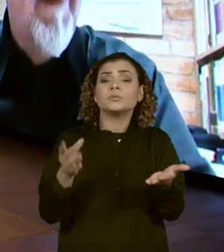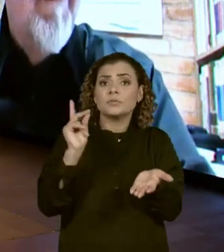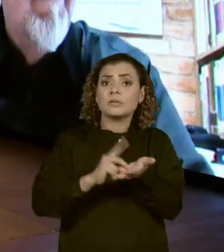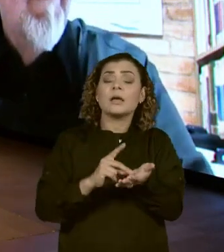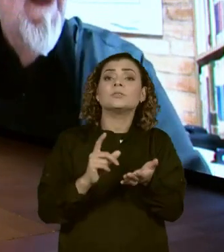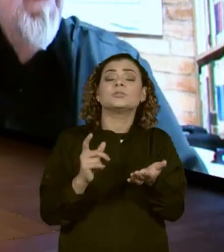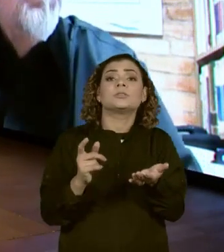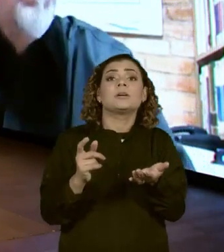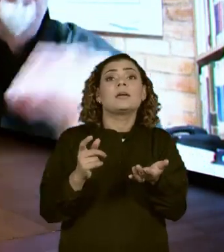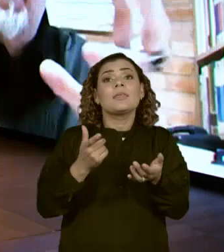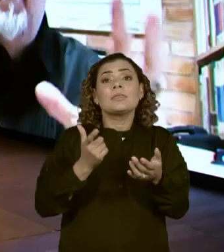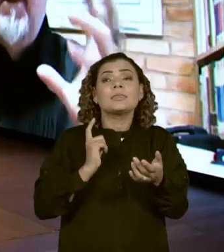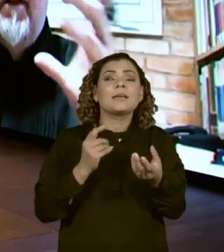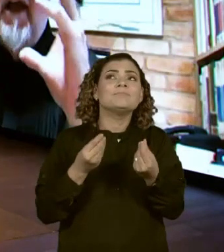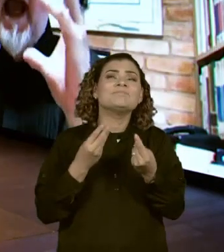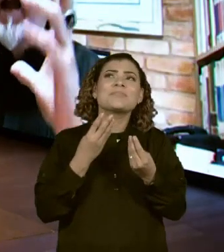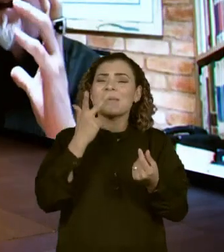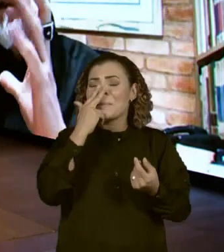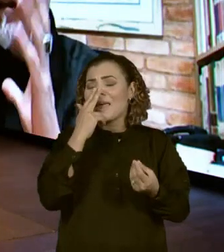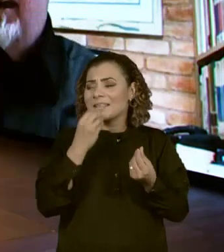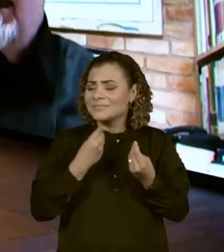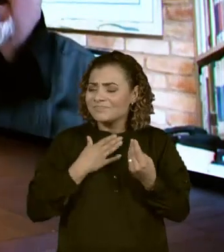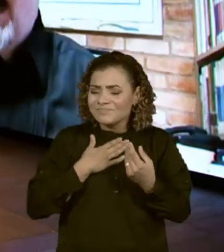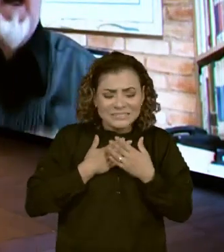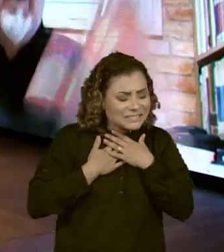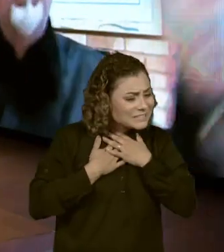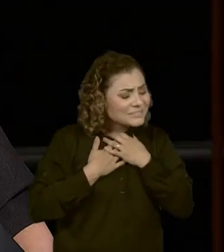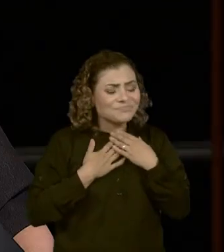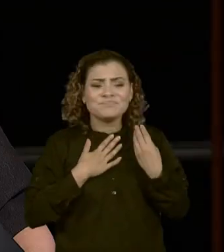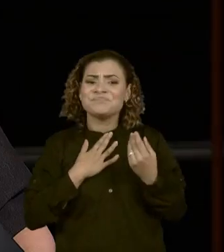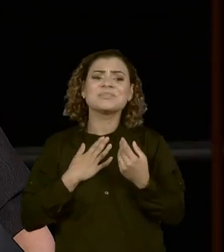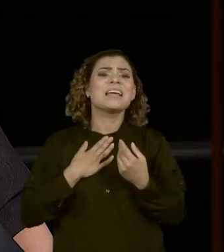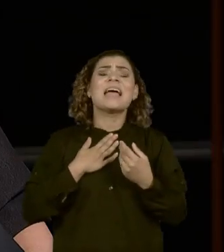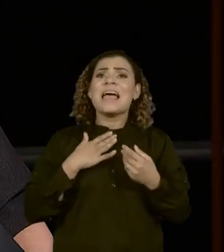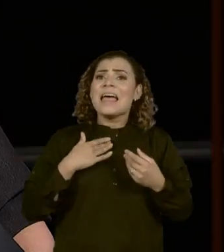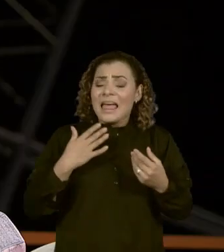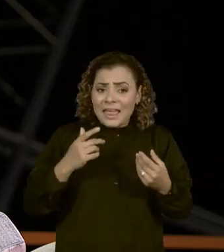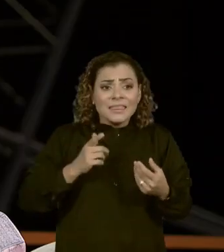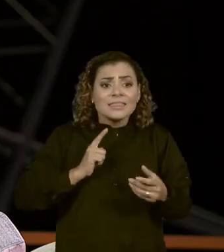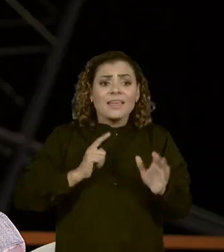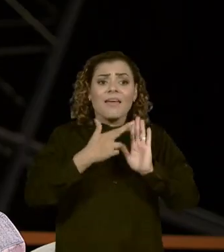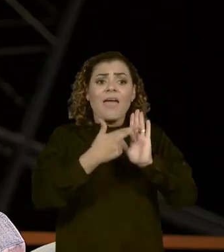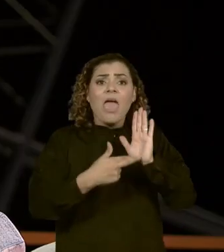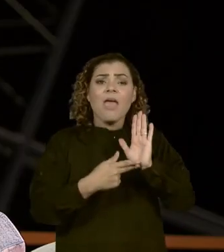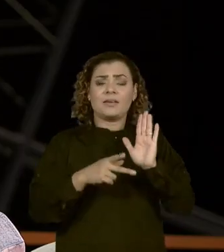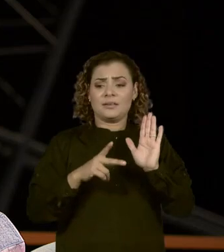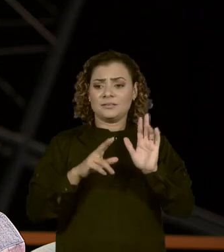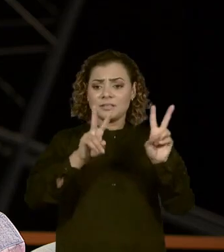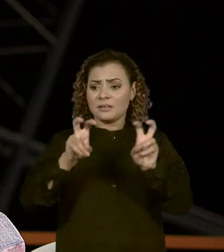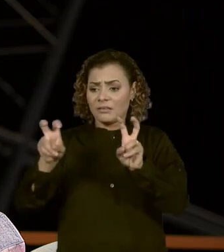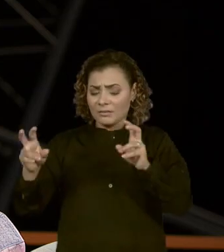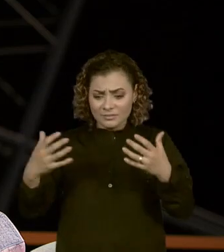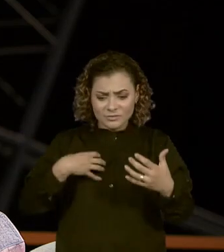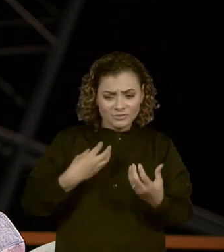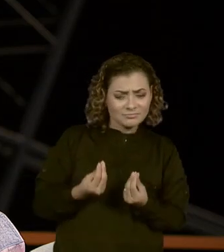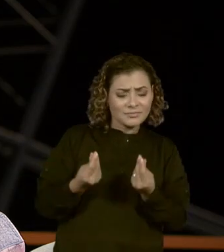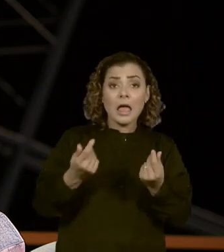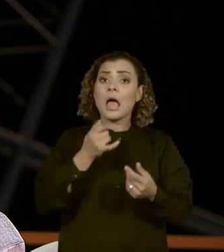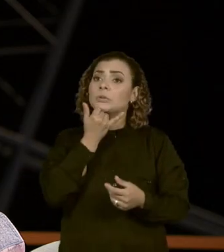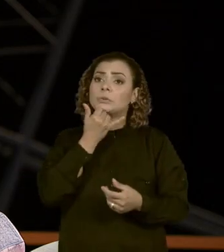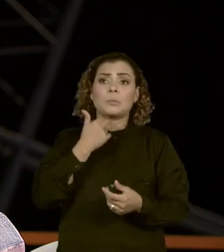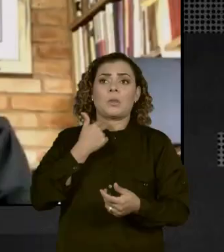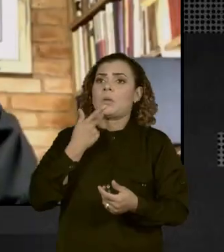com pessoas da área que queriam discutir a questão da comunicação, a questão da inclusão, a questão do não sei o quê, porque as pessoas, hoje em dia,